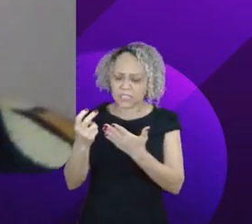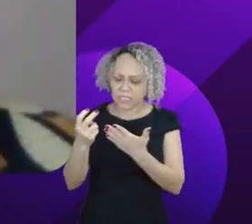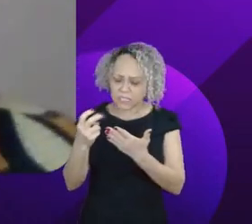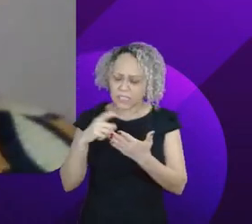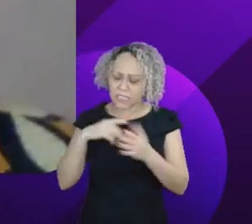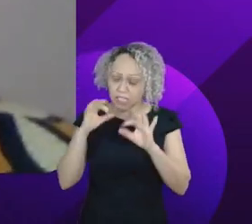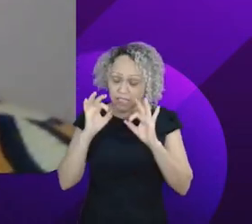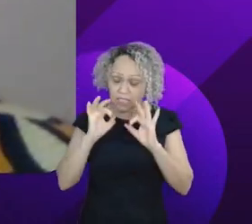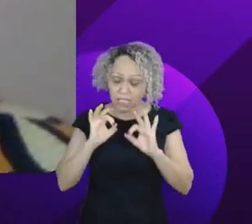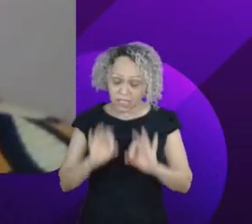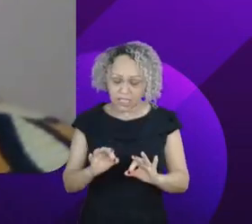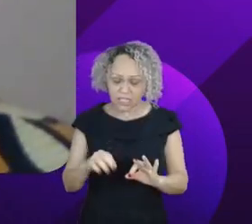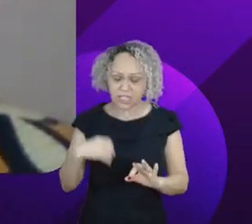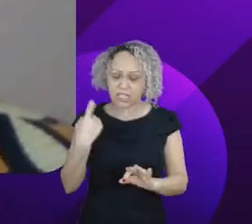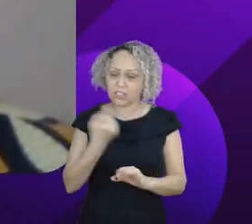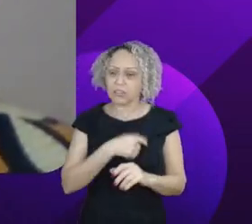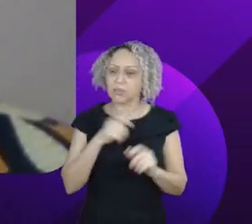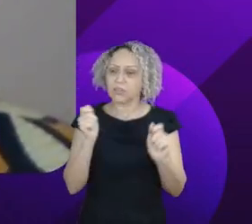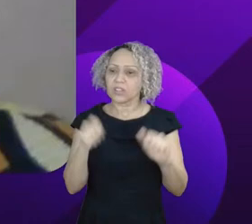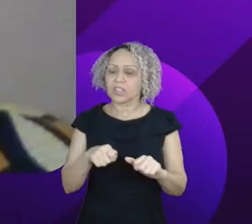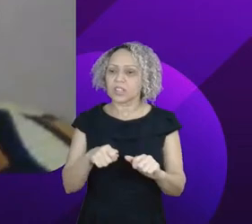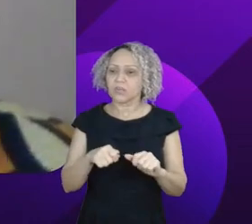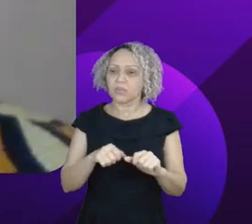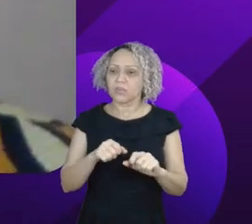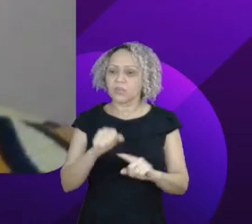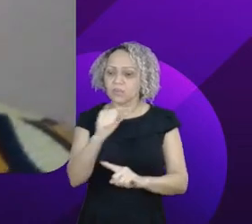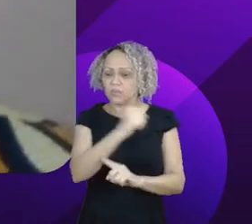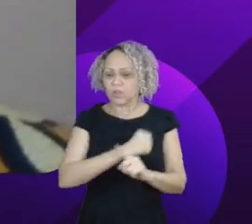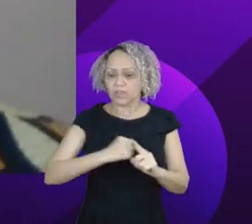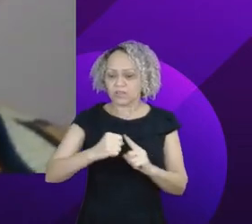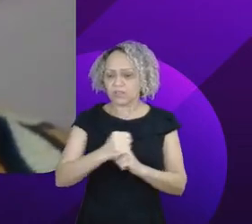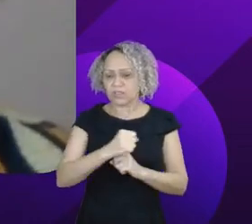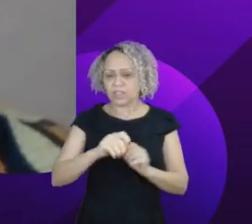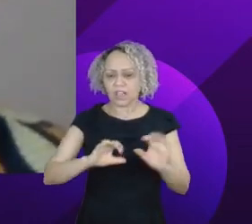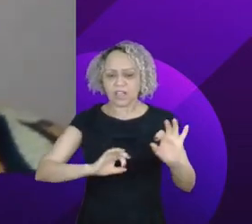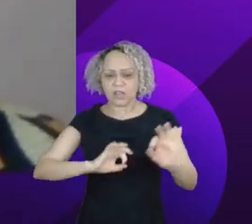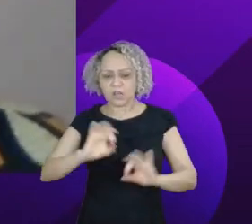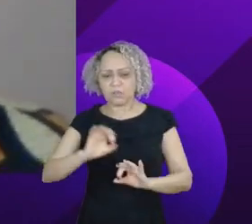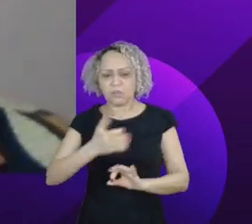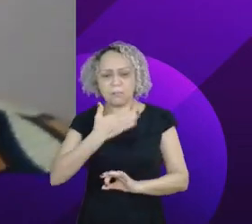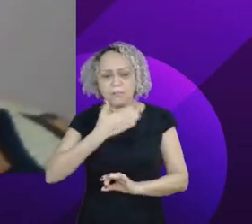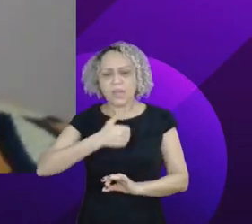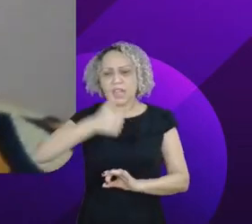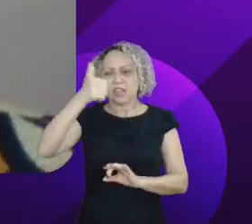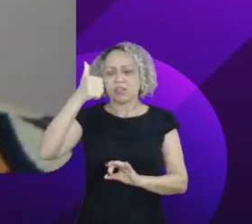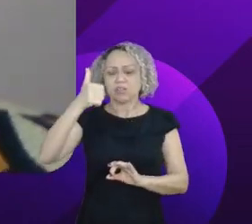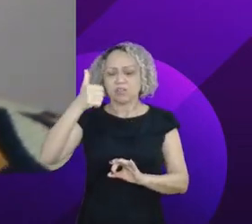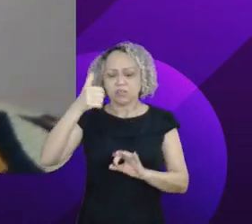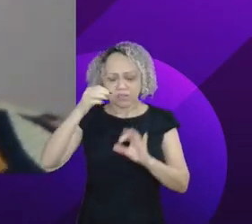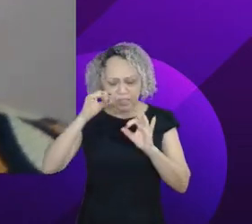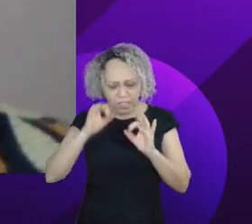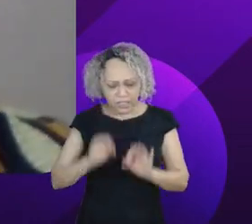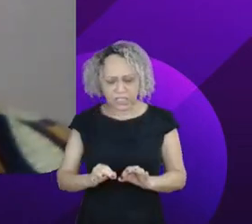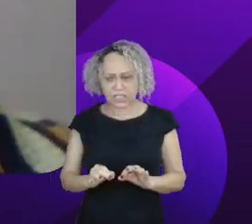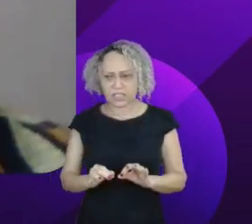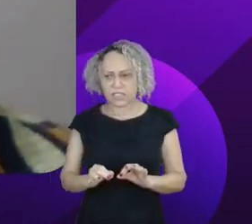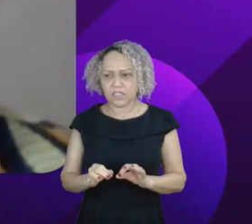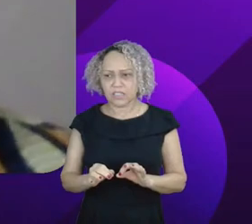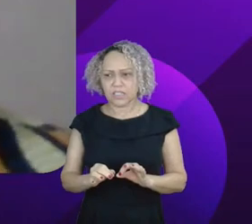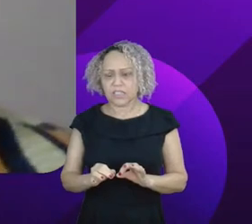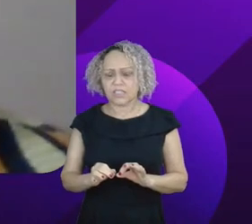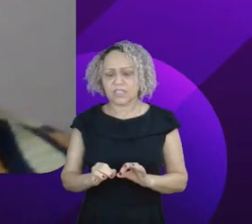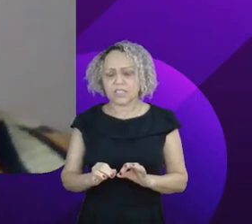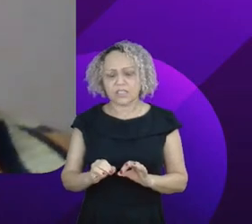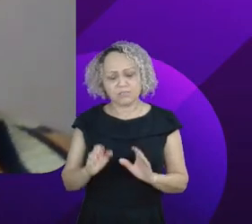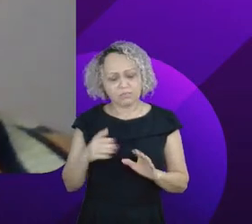que nós podemos construir uma sociedade, com certeza, diferenciada, com certeza que permita